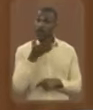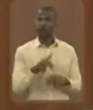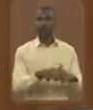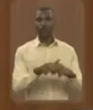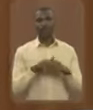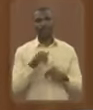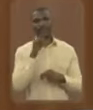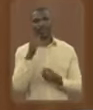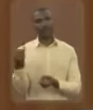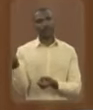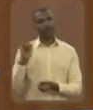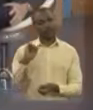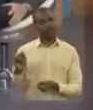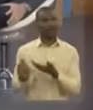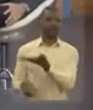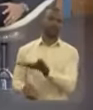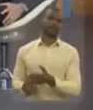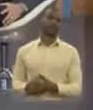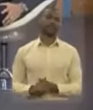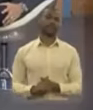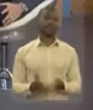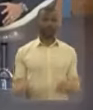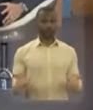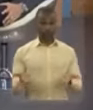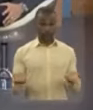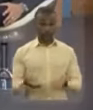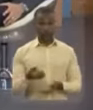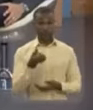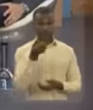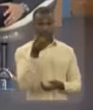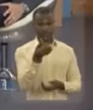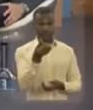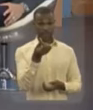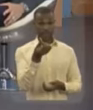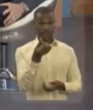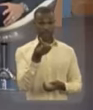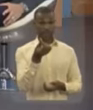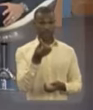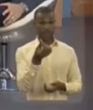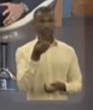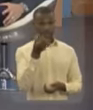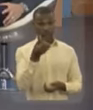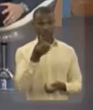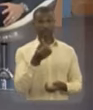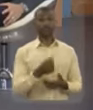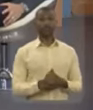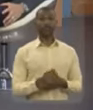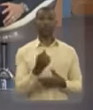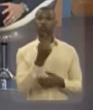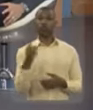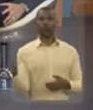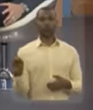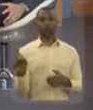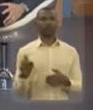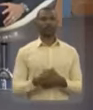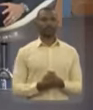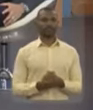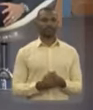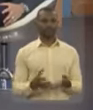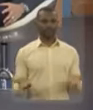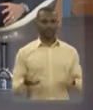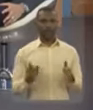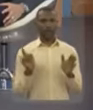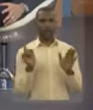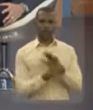é só porque informaram você bom nós vamos agora para a sexta o perdão sexta rodada sexta e última rodada então agora de